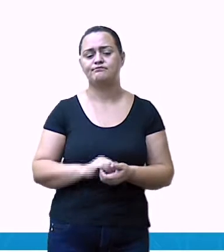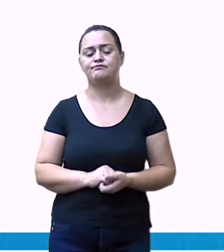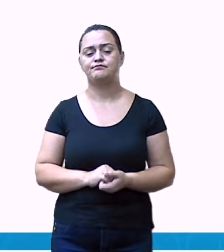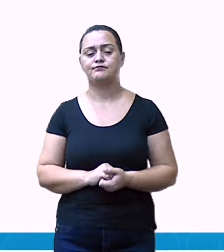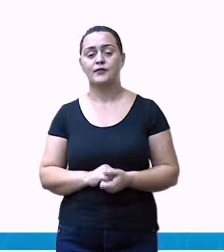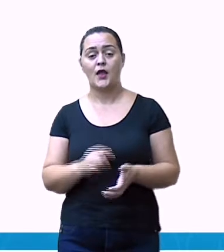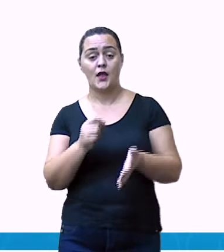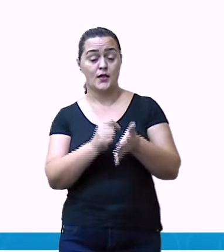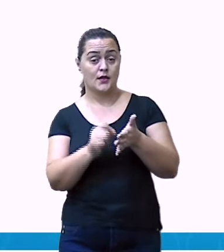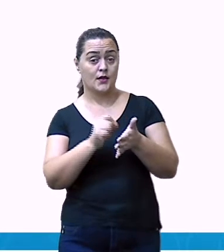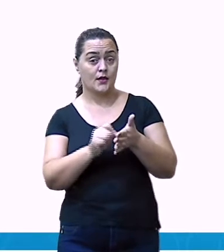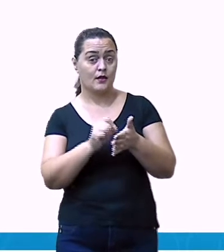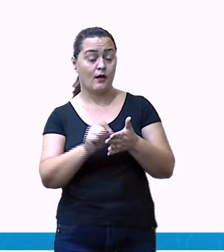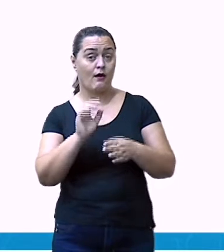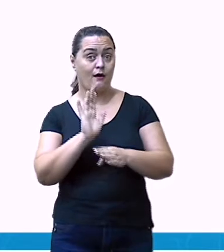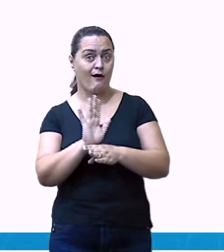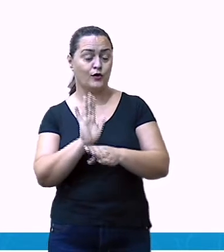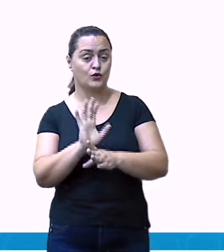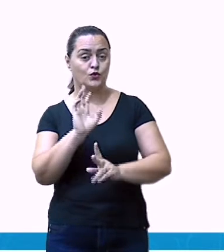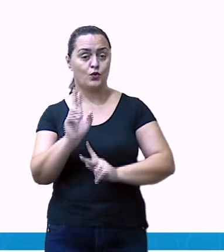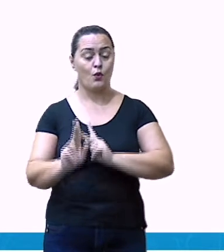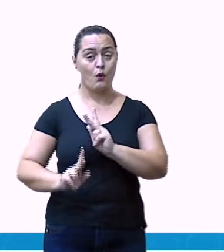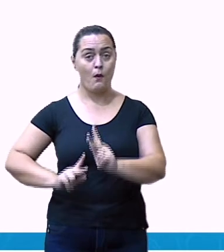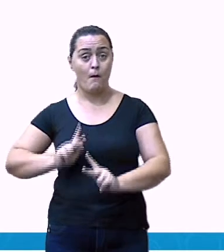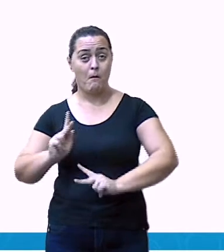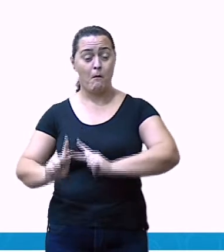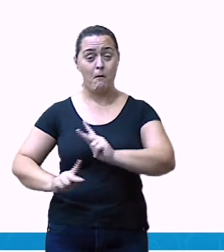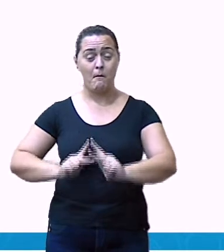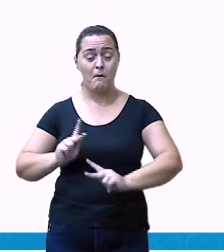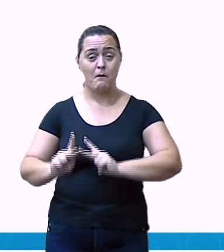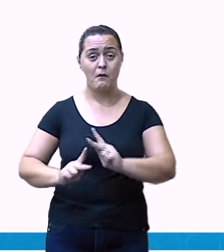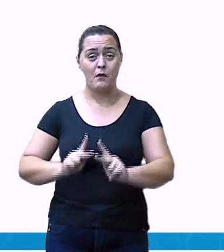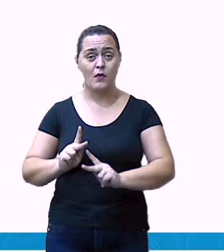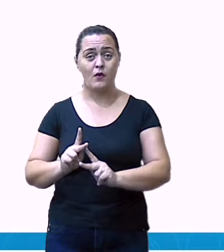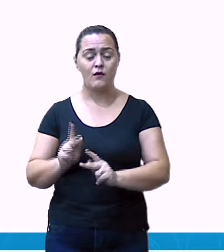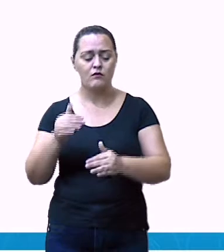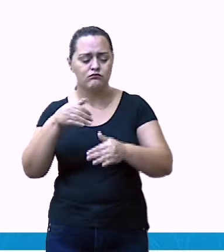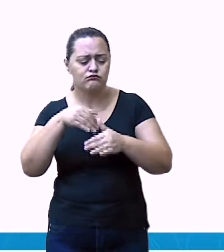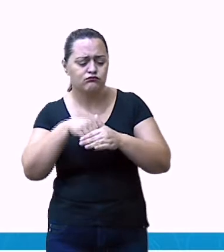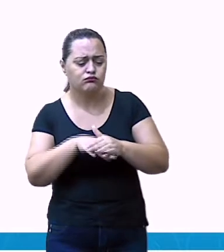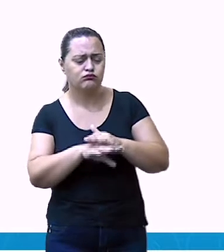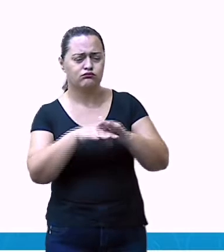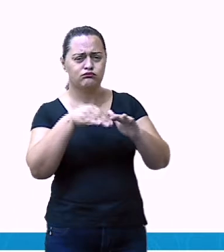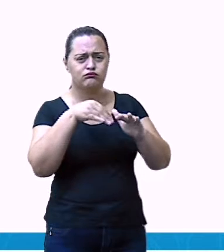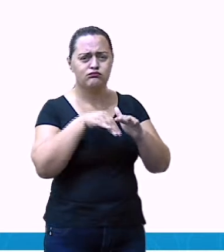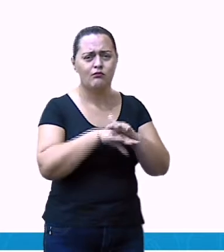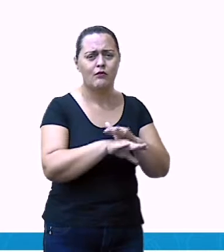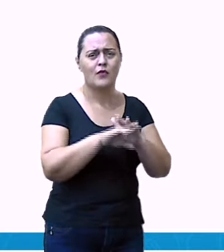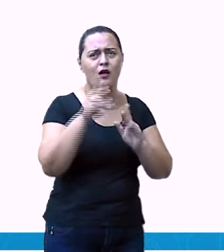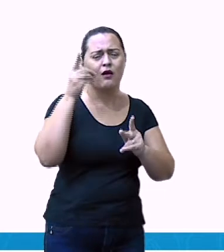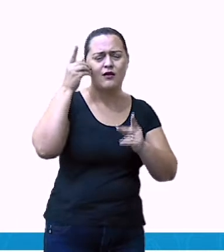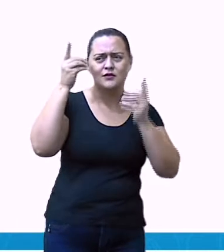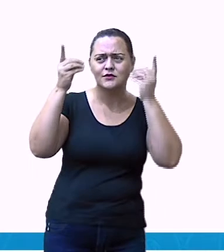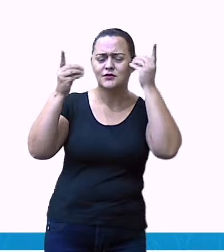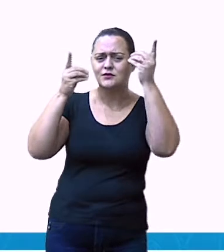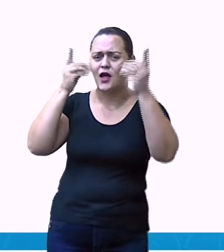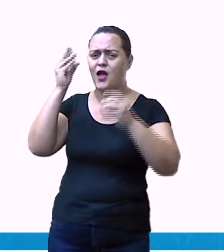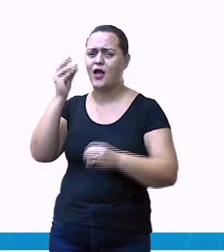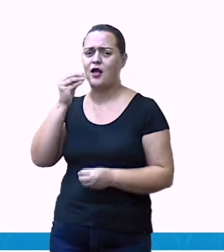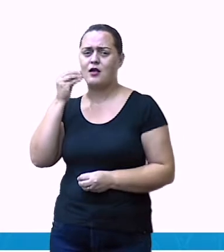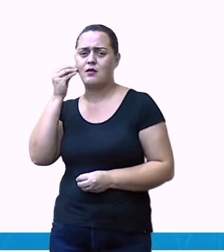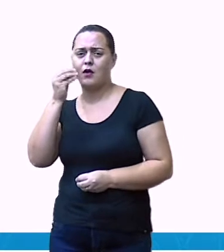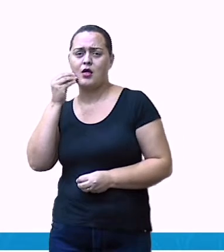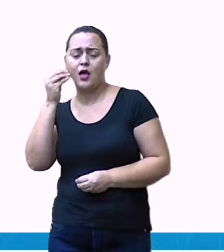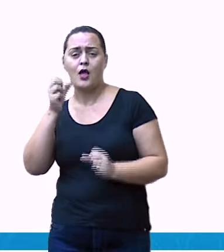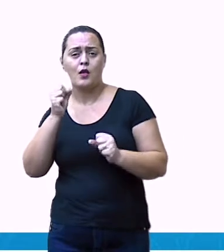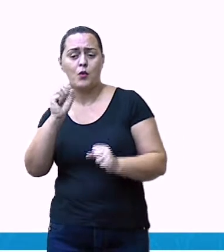à humanidade armazenar ideias, experiências e transmiti-las às novas gerações. O